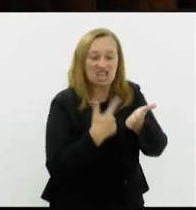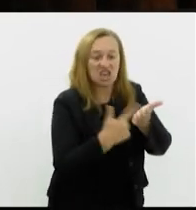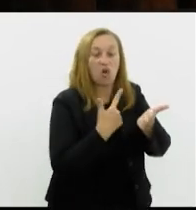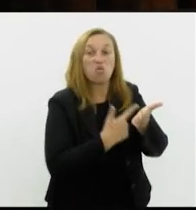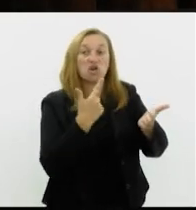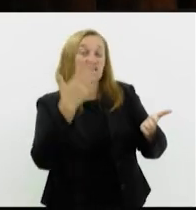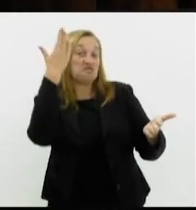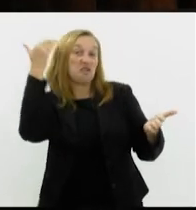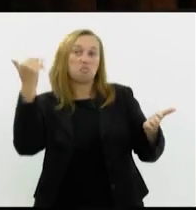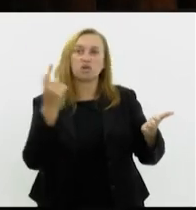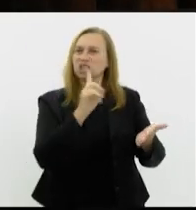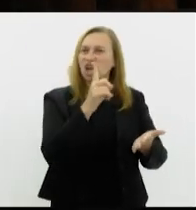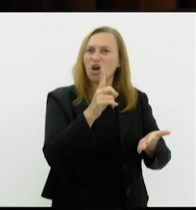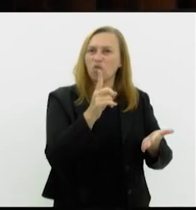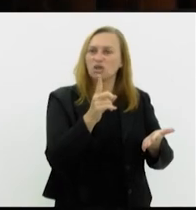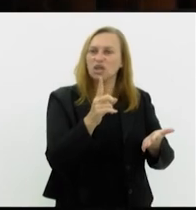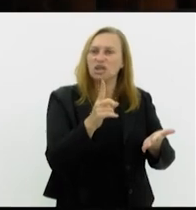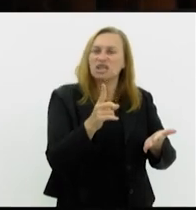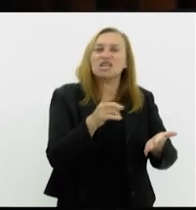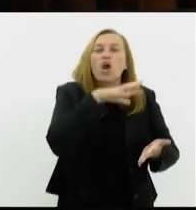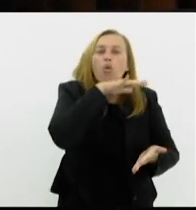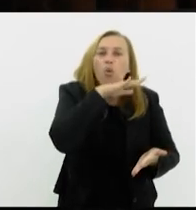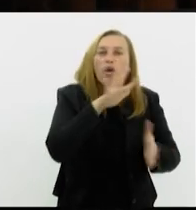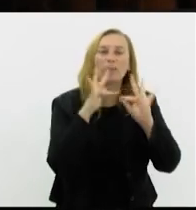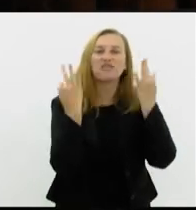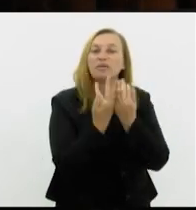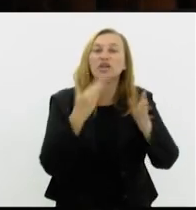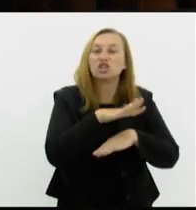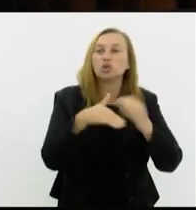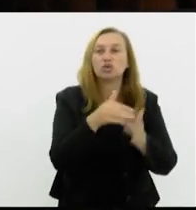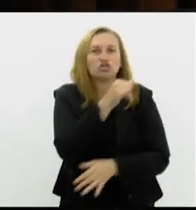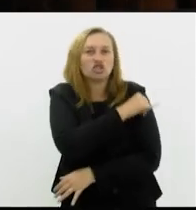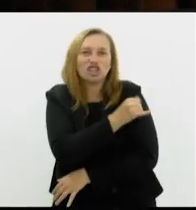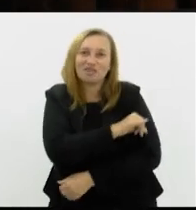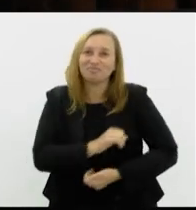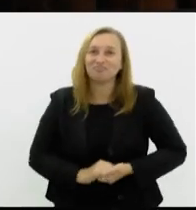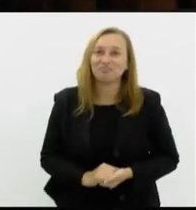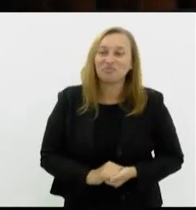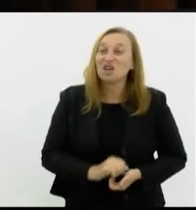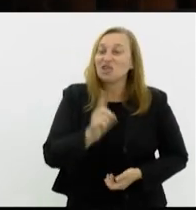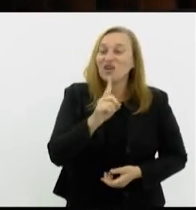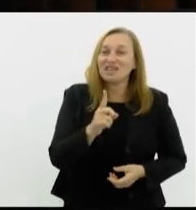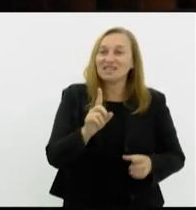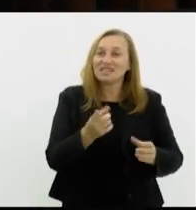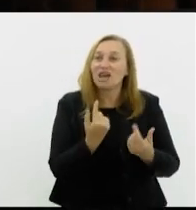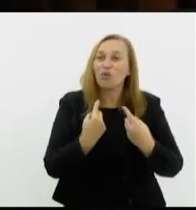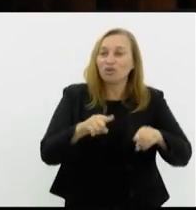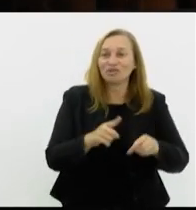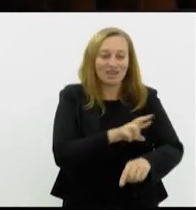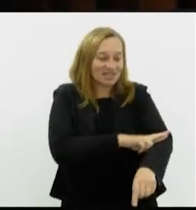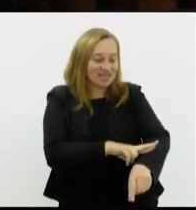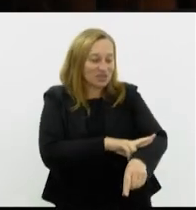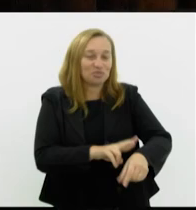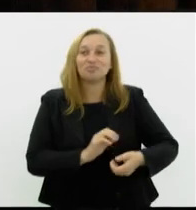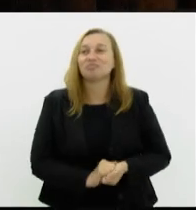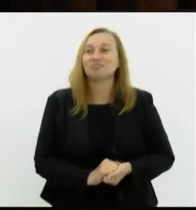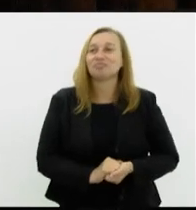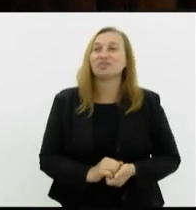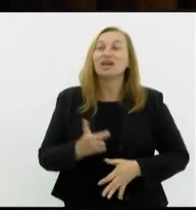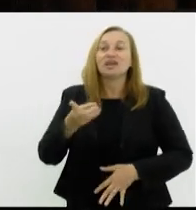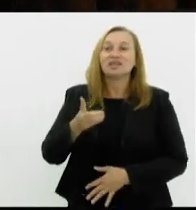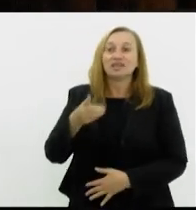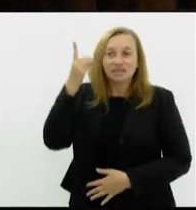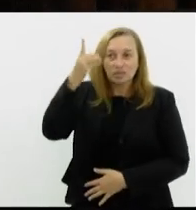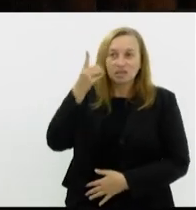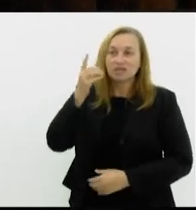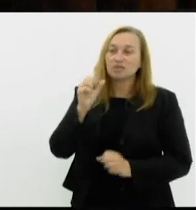obra, isso aqui é um desserviço para as famílias e para todo o Rio de Janeiro. Não é assim que se combate racismo. Deputado, Vossa Excelência me